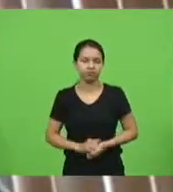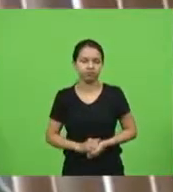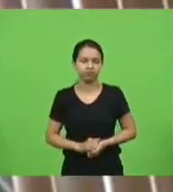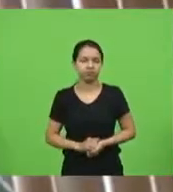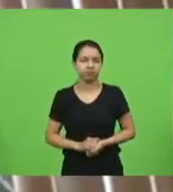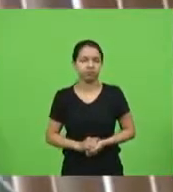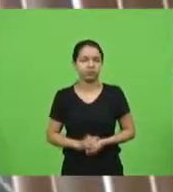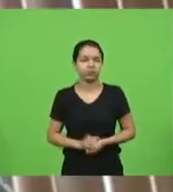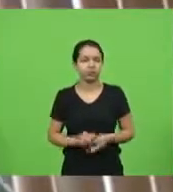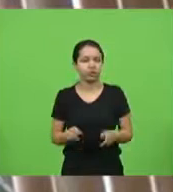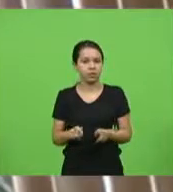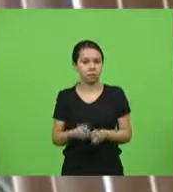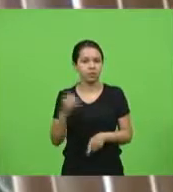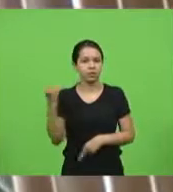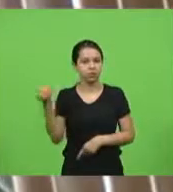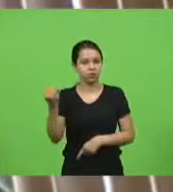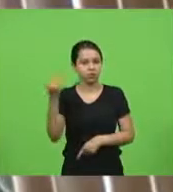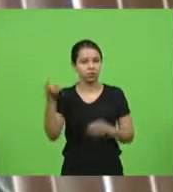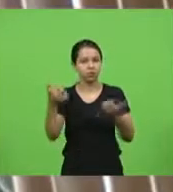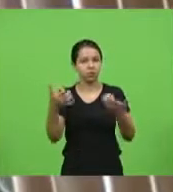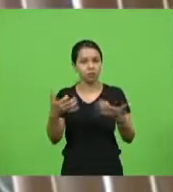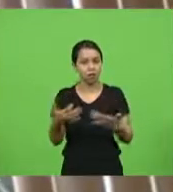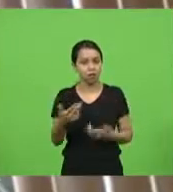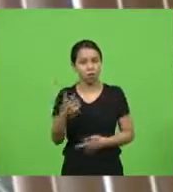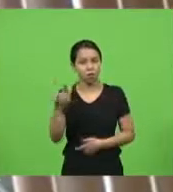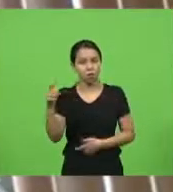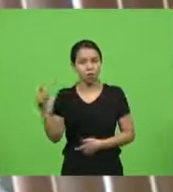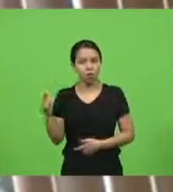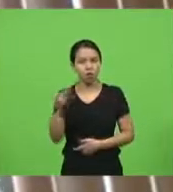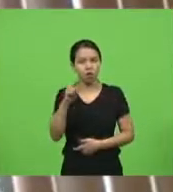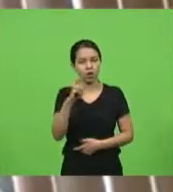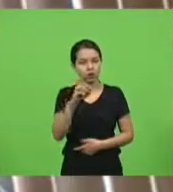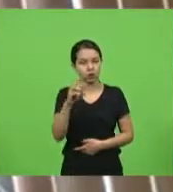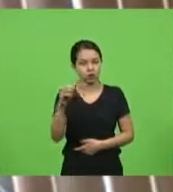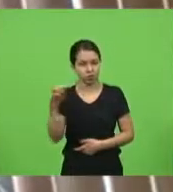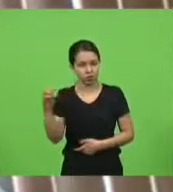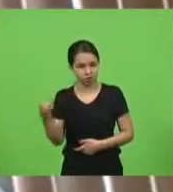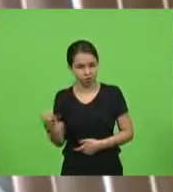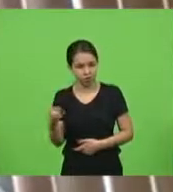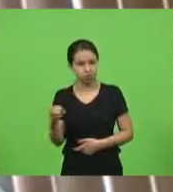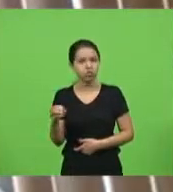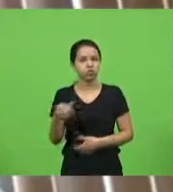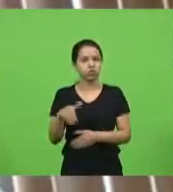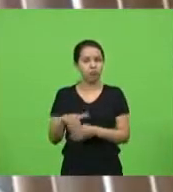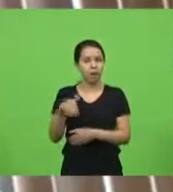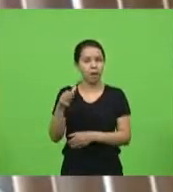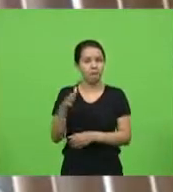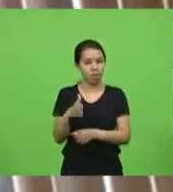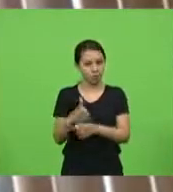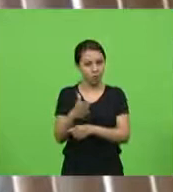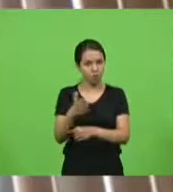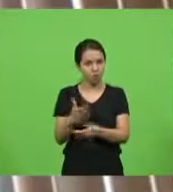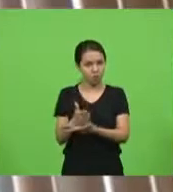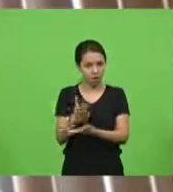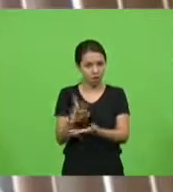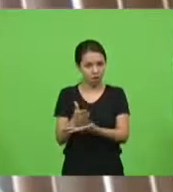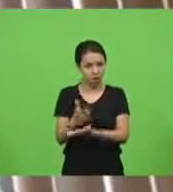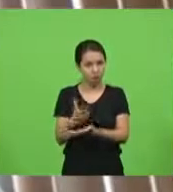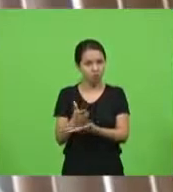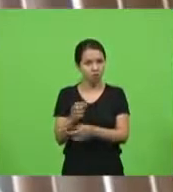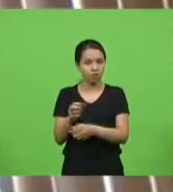Ressalta-se que outros 500 candidatos aprovados dentro do número de vagas ofertadas no edital de seleção pública,